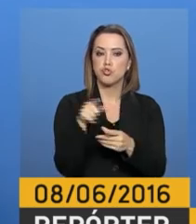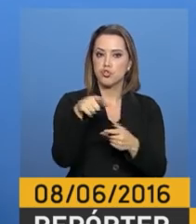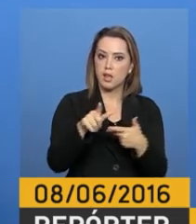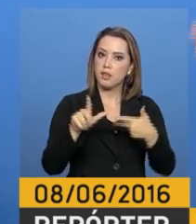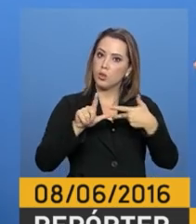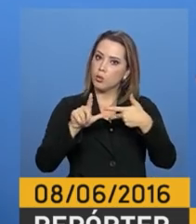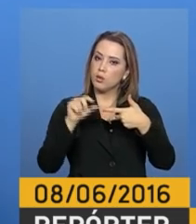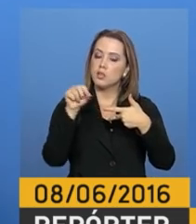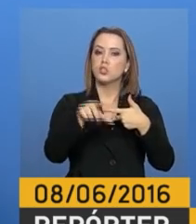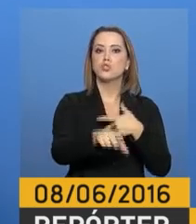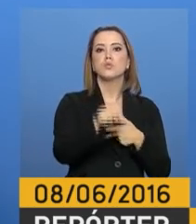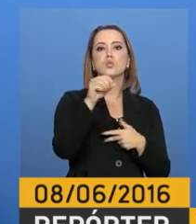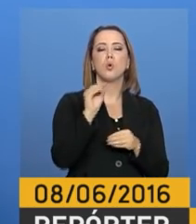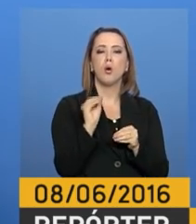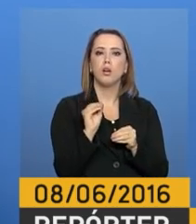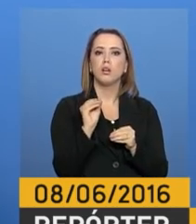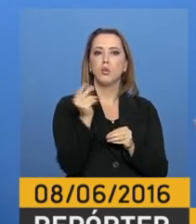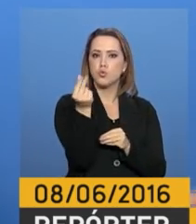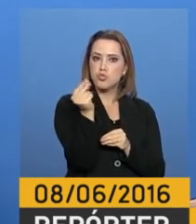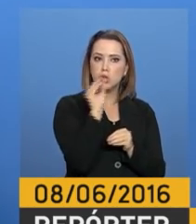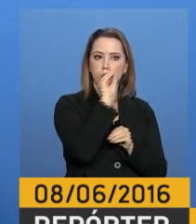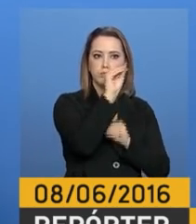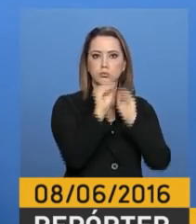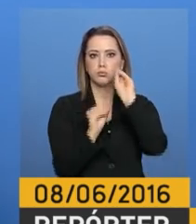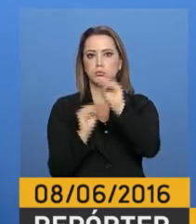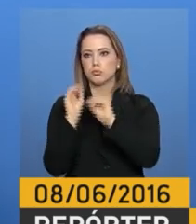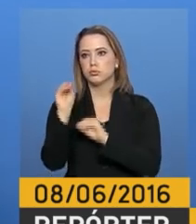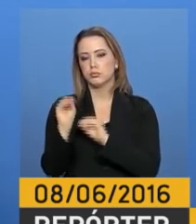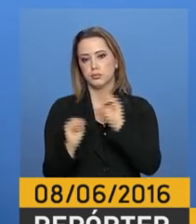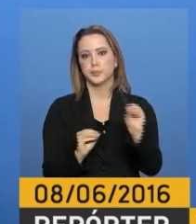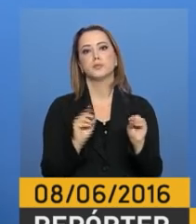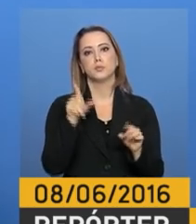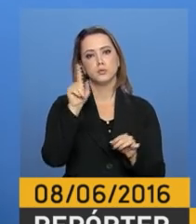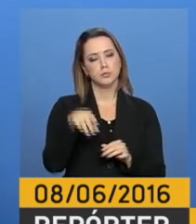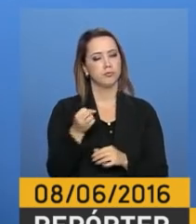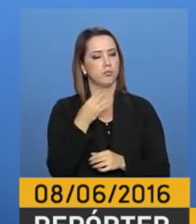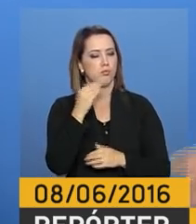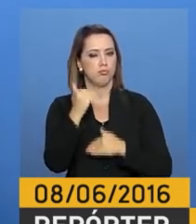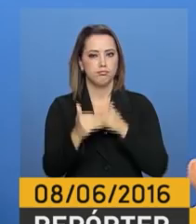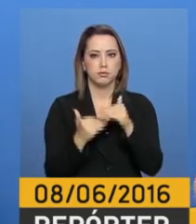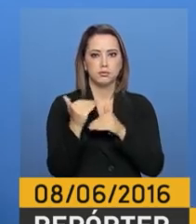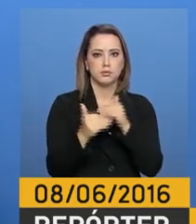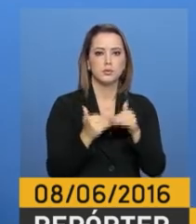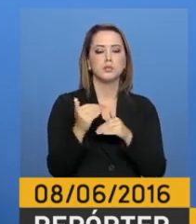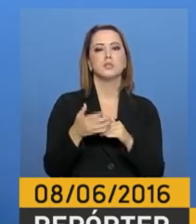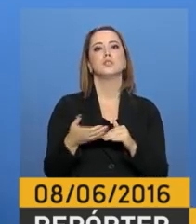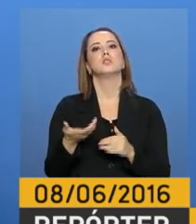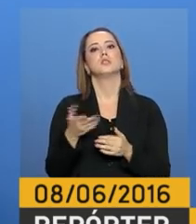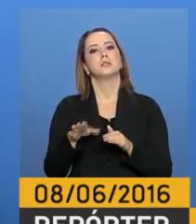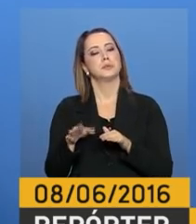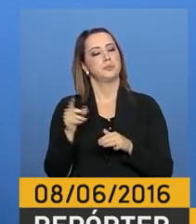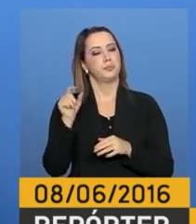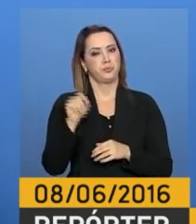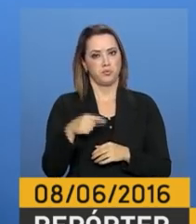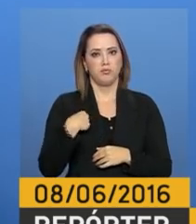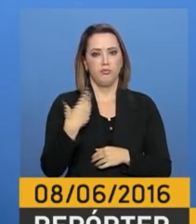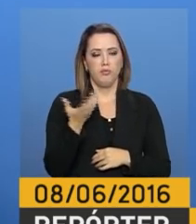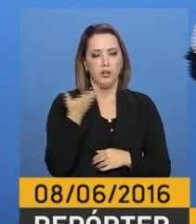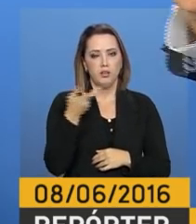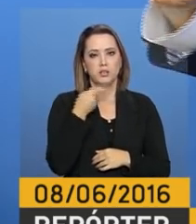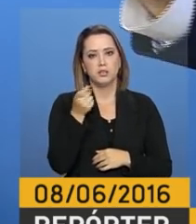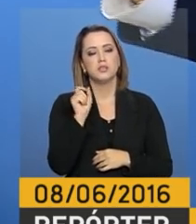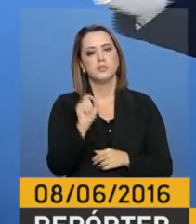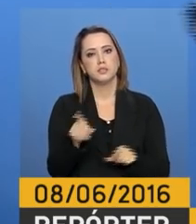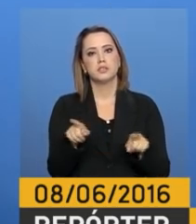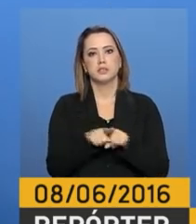é exatamente o bom funcionamento da democracia e finalmente eu gostaria de dizer que no momento em que